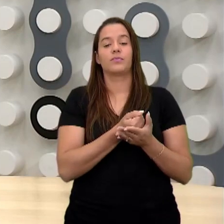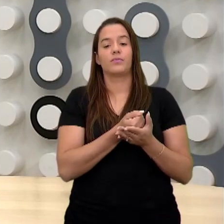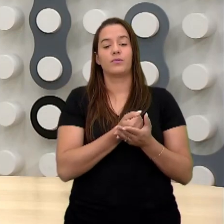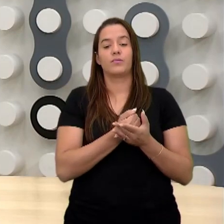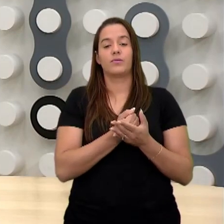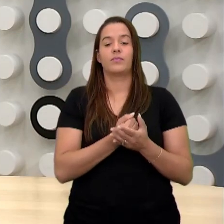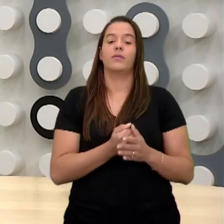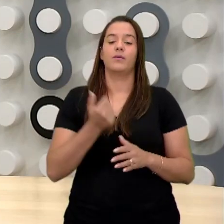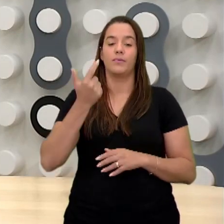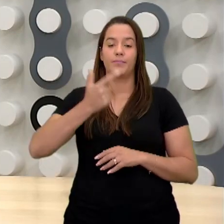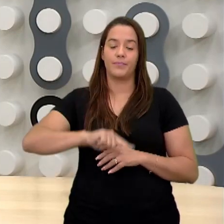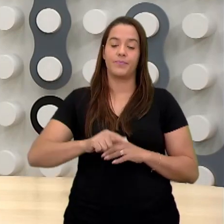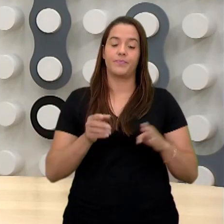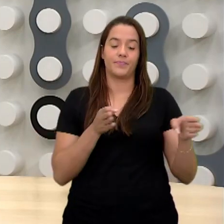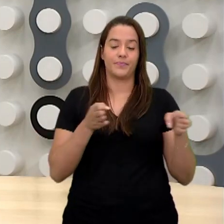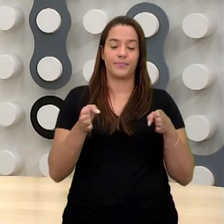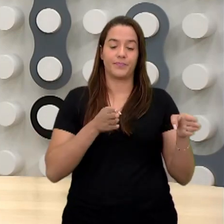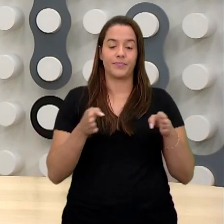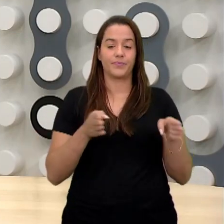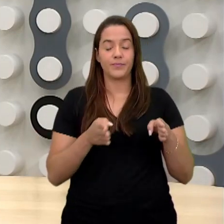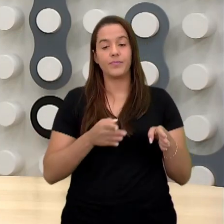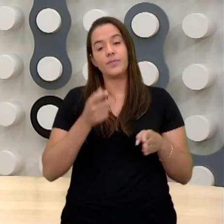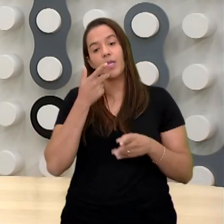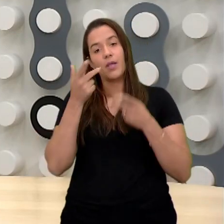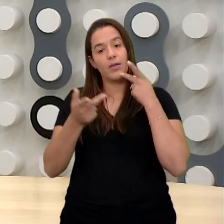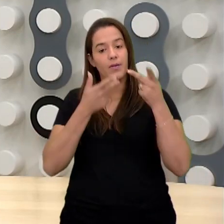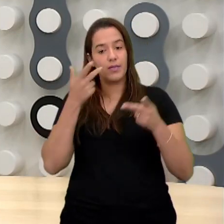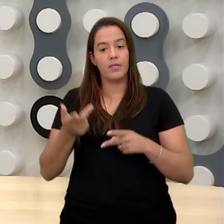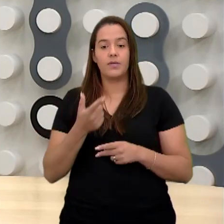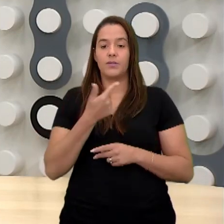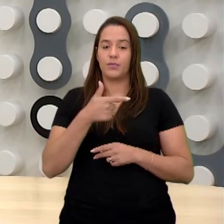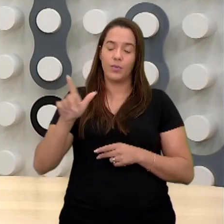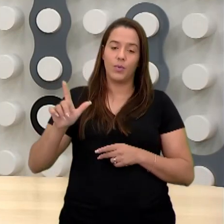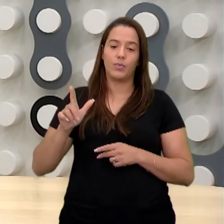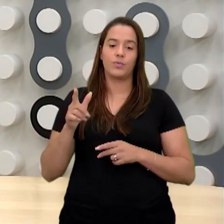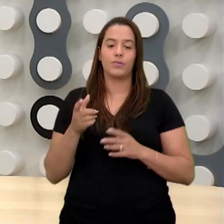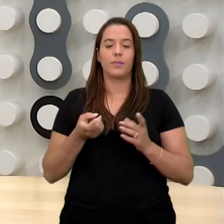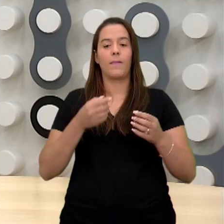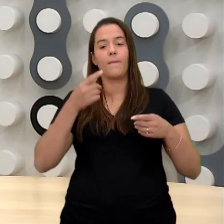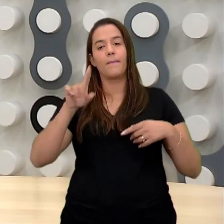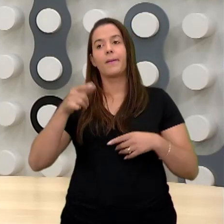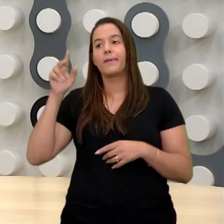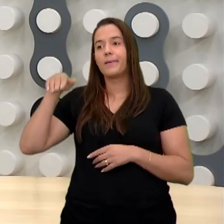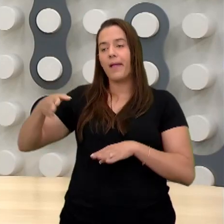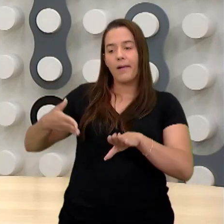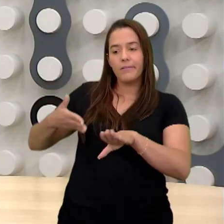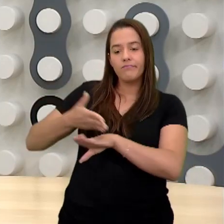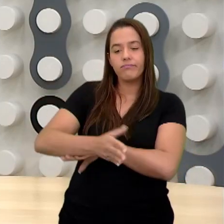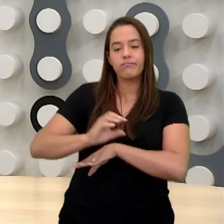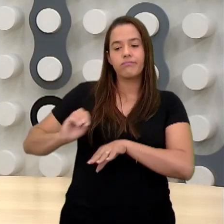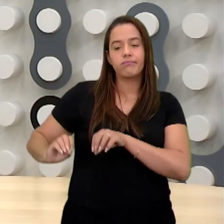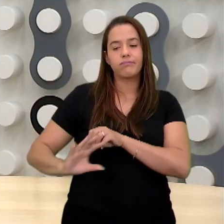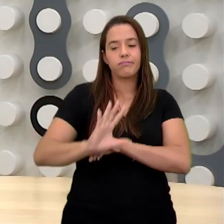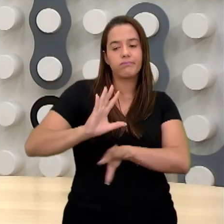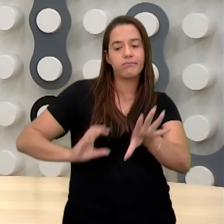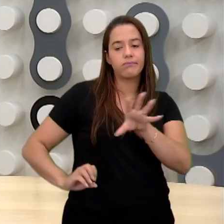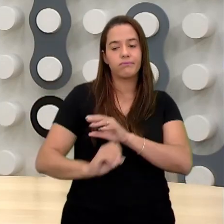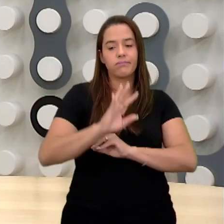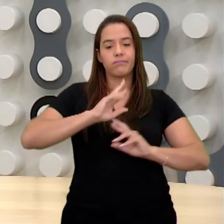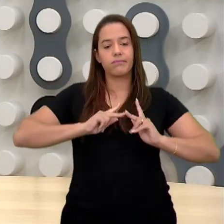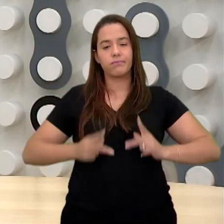nova época, falando aí do Antropoceno, que a influência do ser humano ela é muito